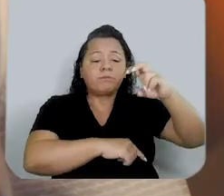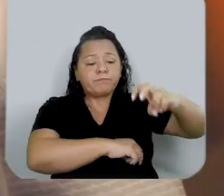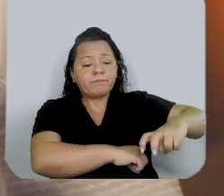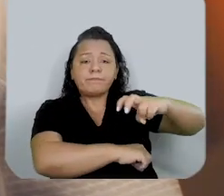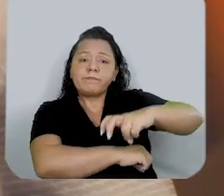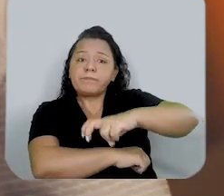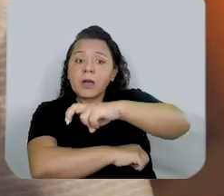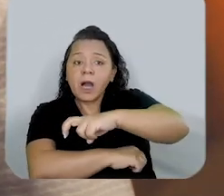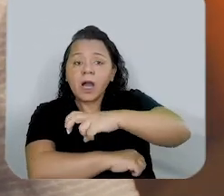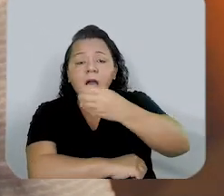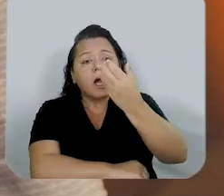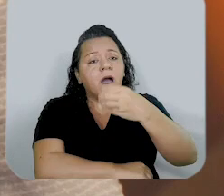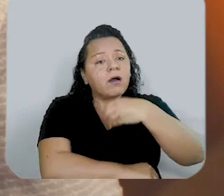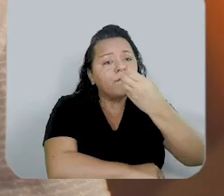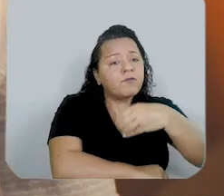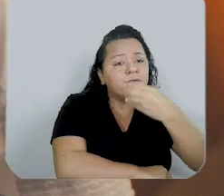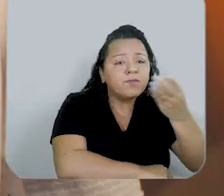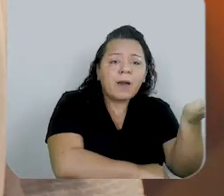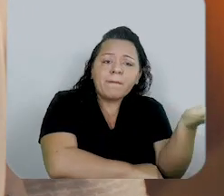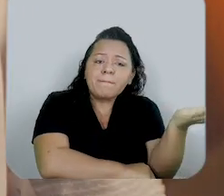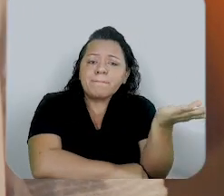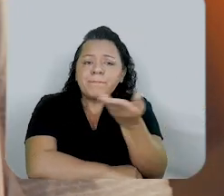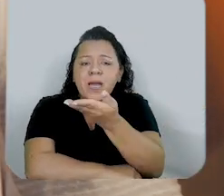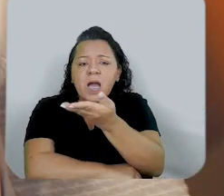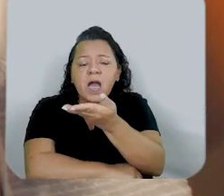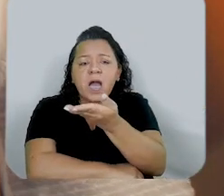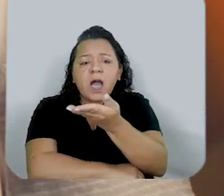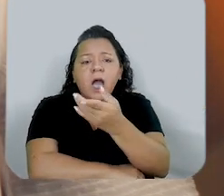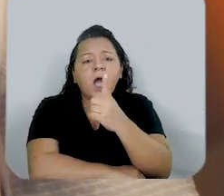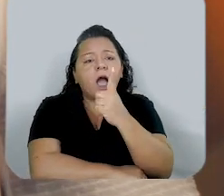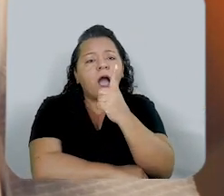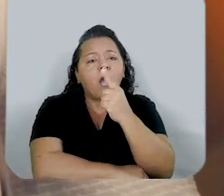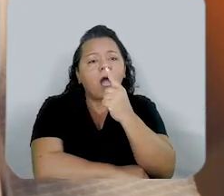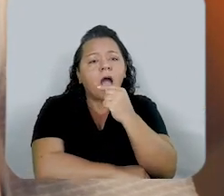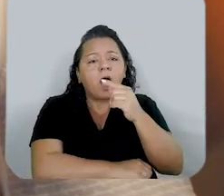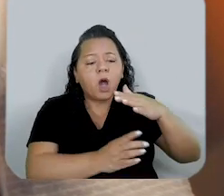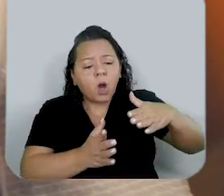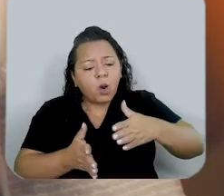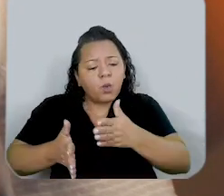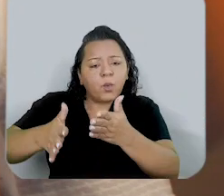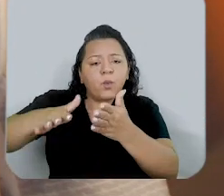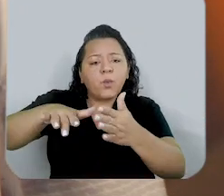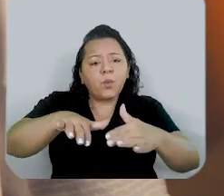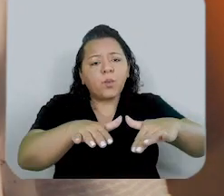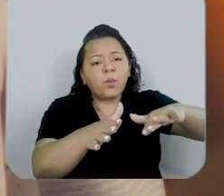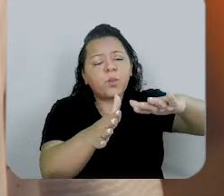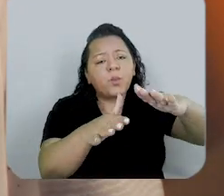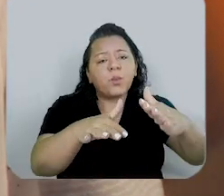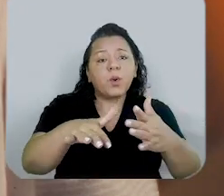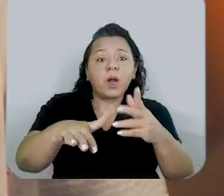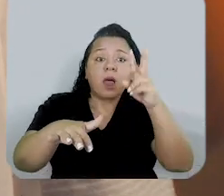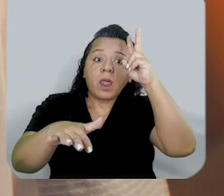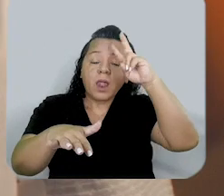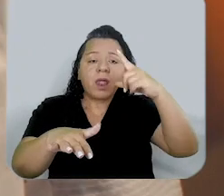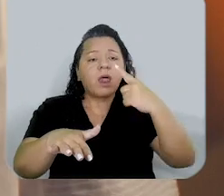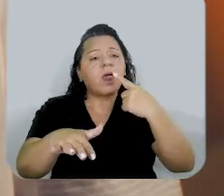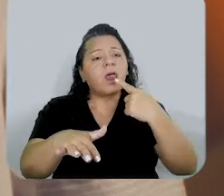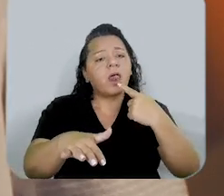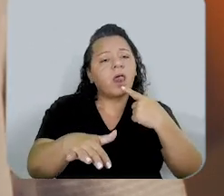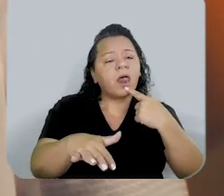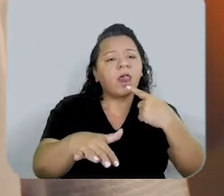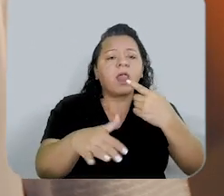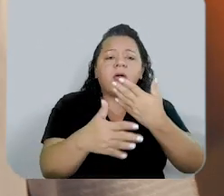uma espada. O rio ora lembrava a língua mansa de um cão, ora o ventre triste de um